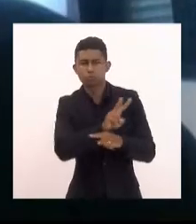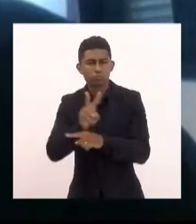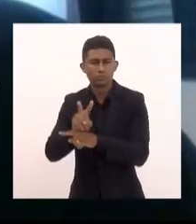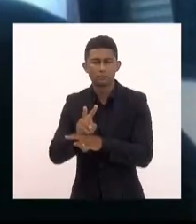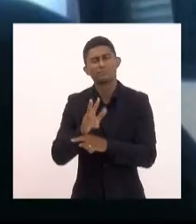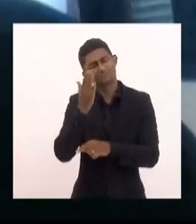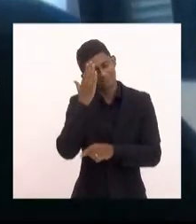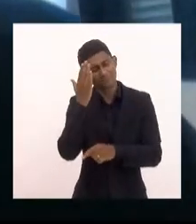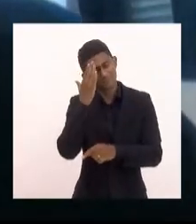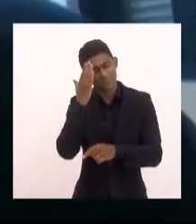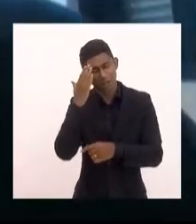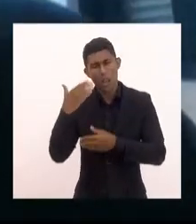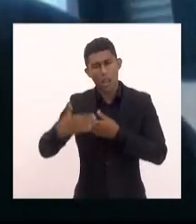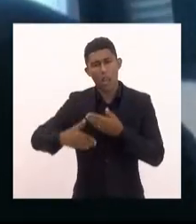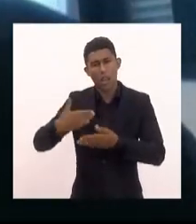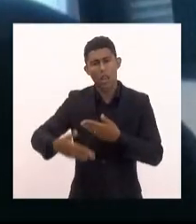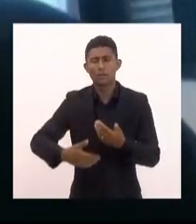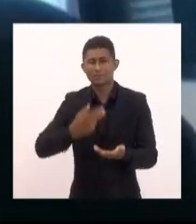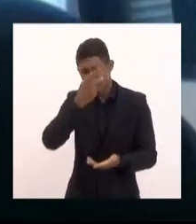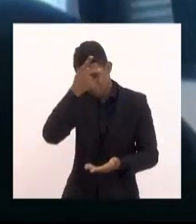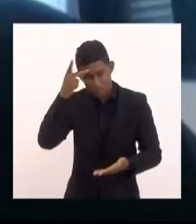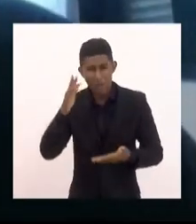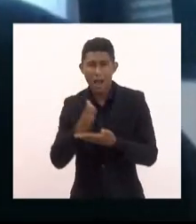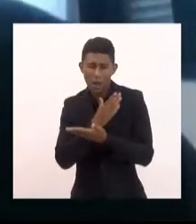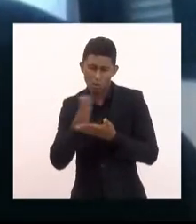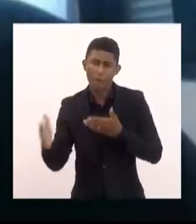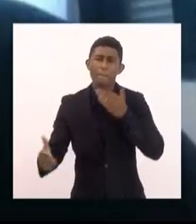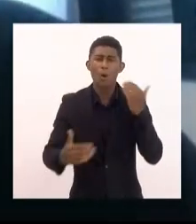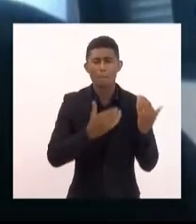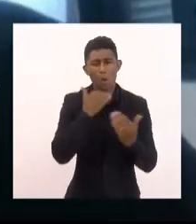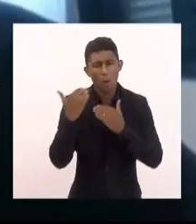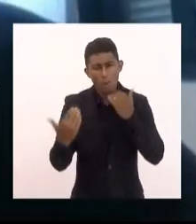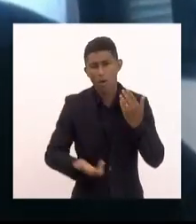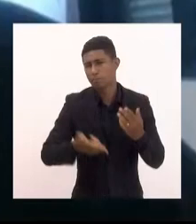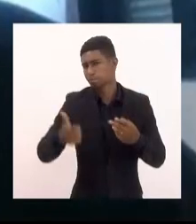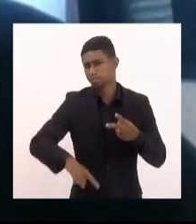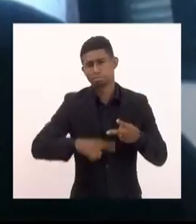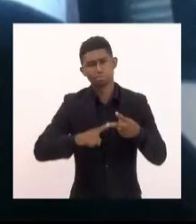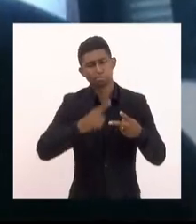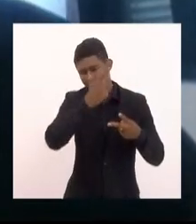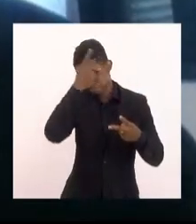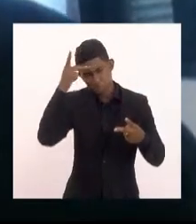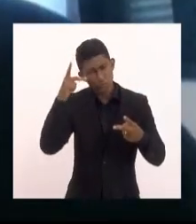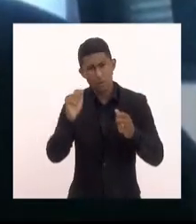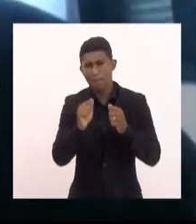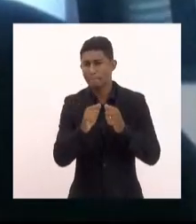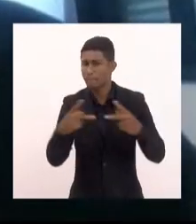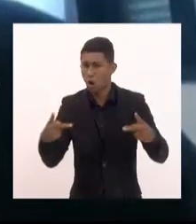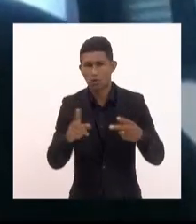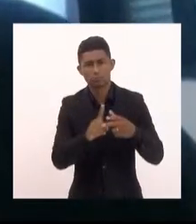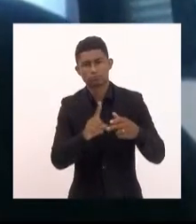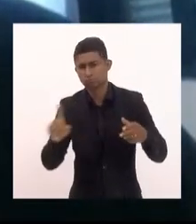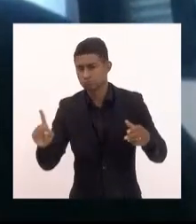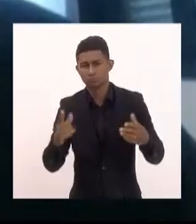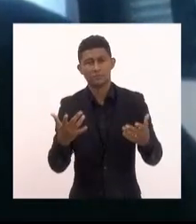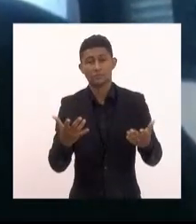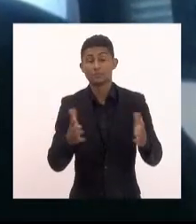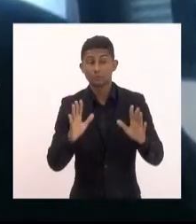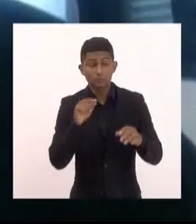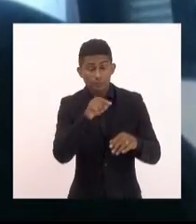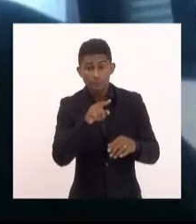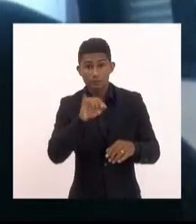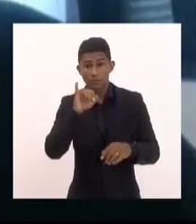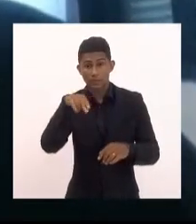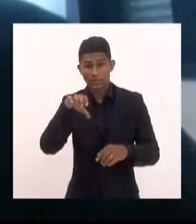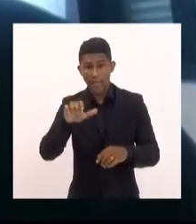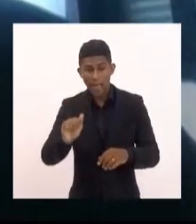tempo, tem gente que morre, que é aposentada, que vai para outros lados. E o INEA, hoje, está com